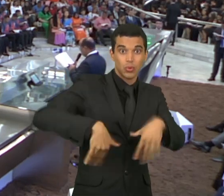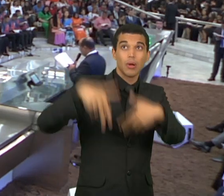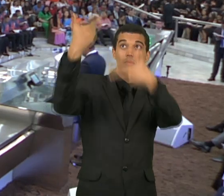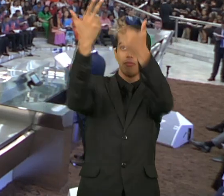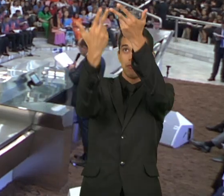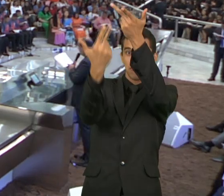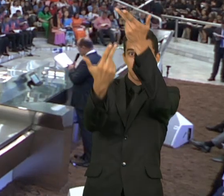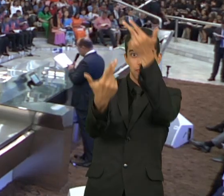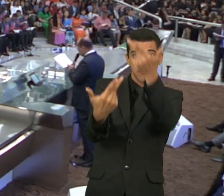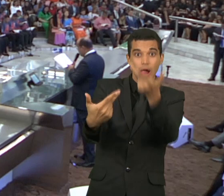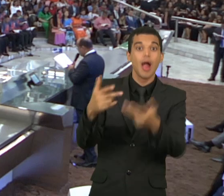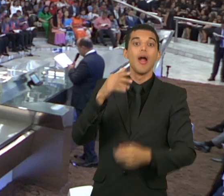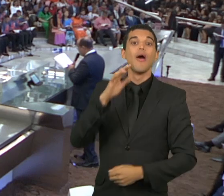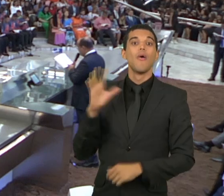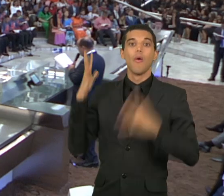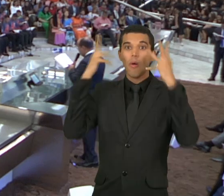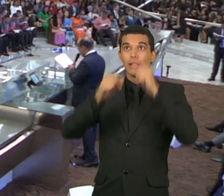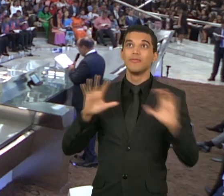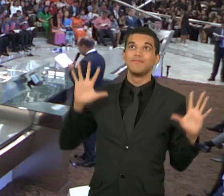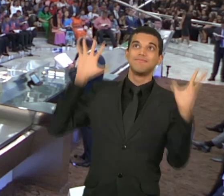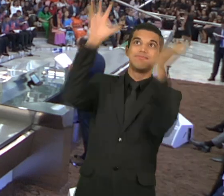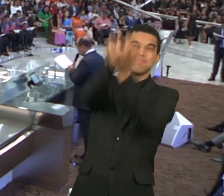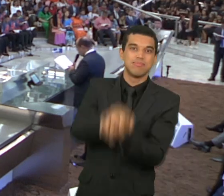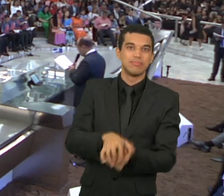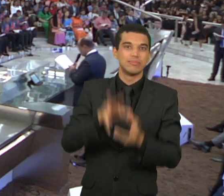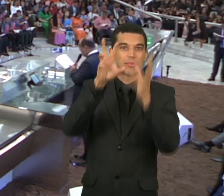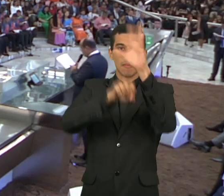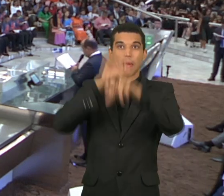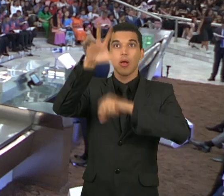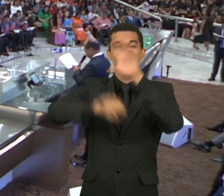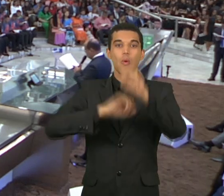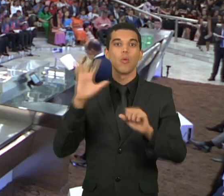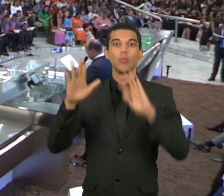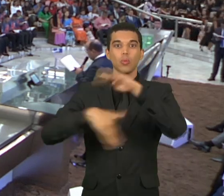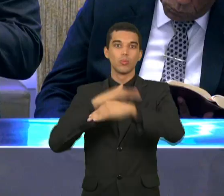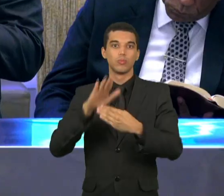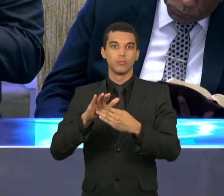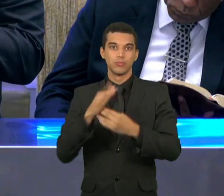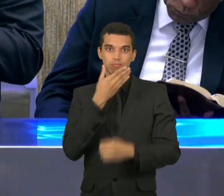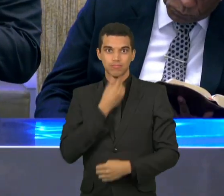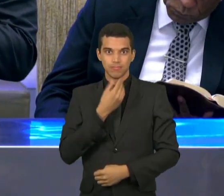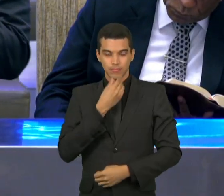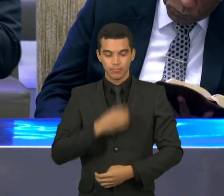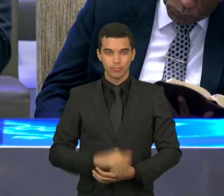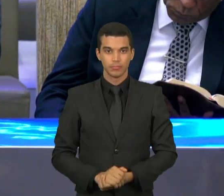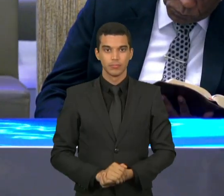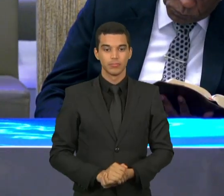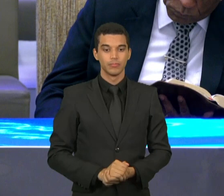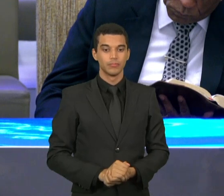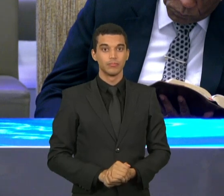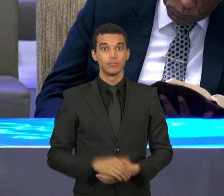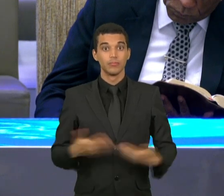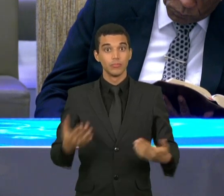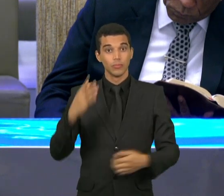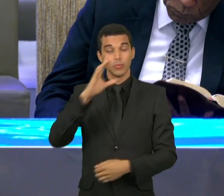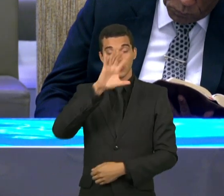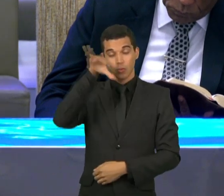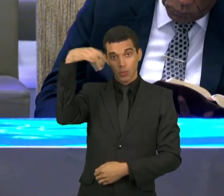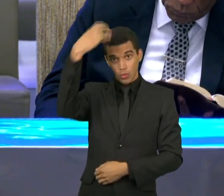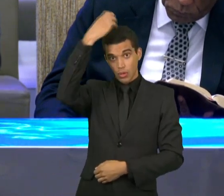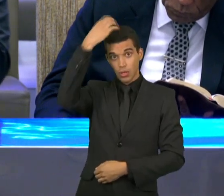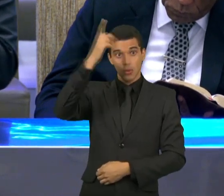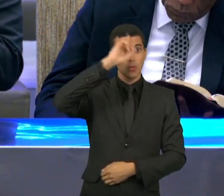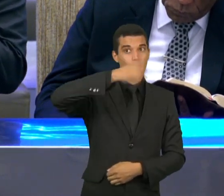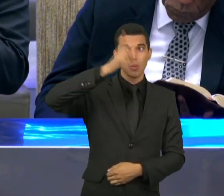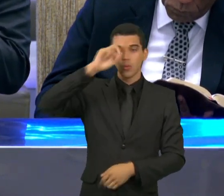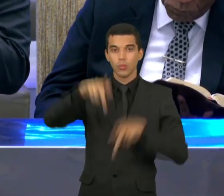se apoderaram deles e lhes migalharam todos os ossos. Então o rei Dario escreveu a todos os